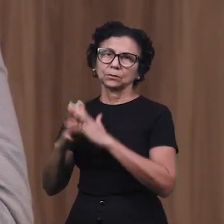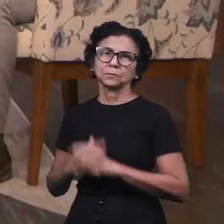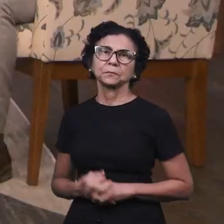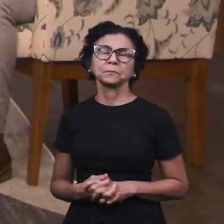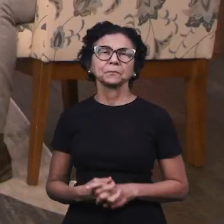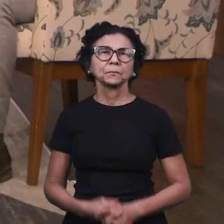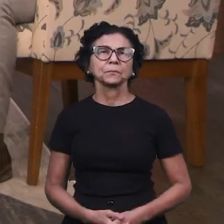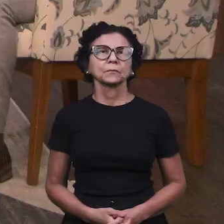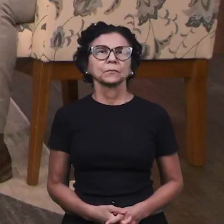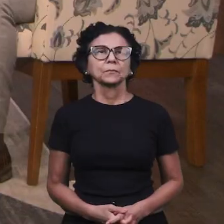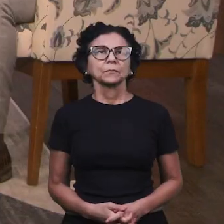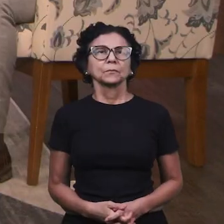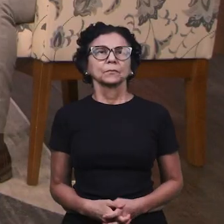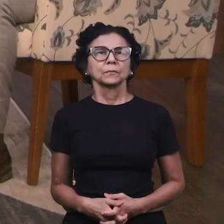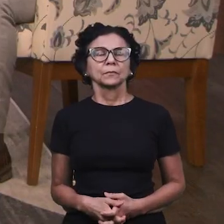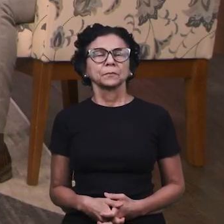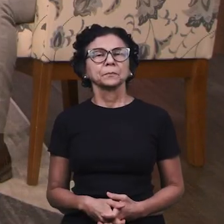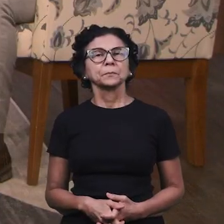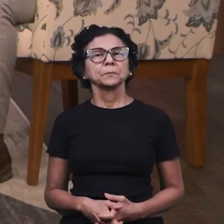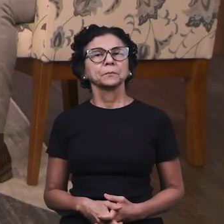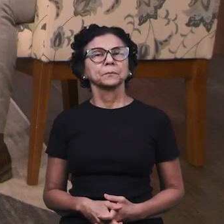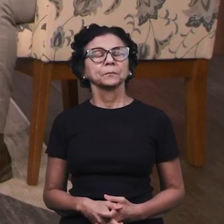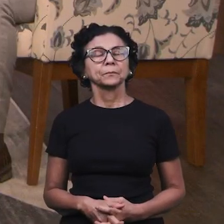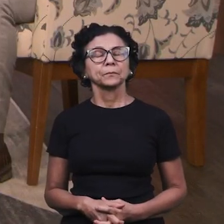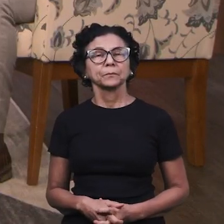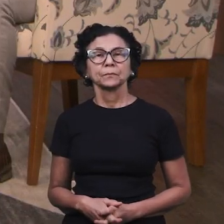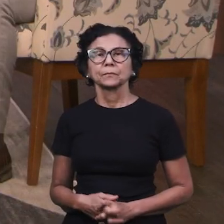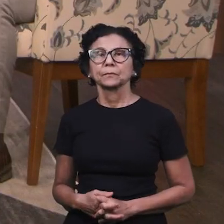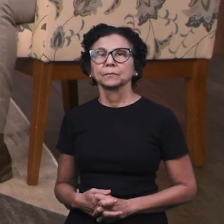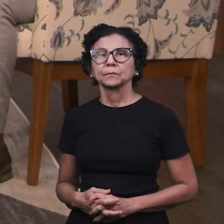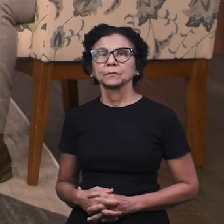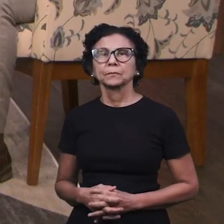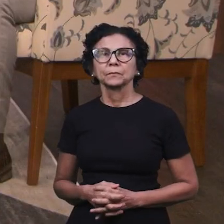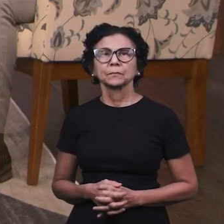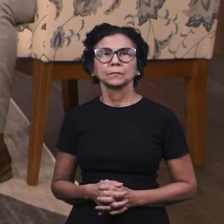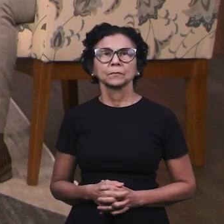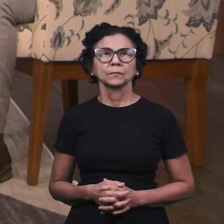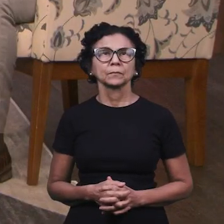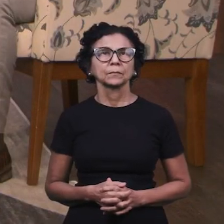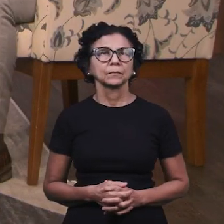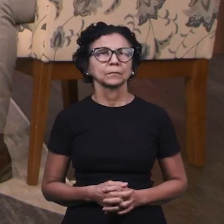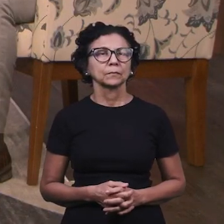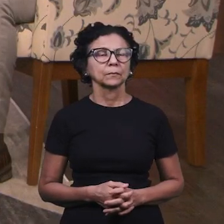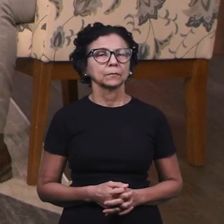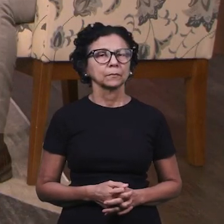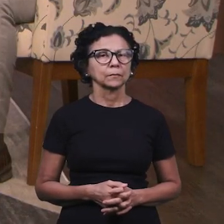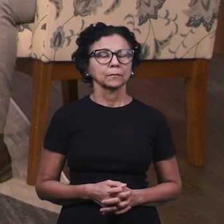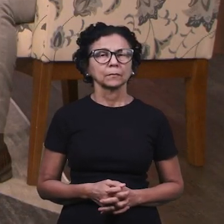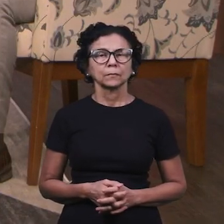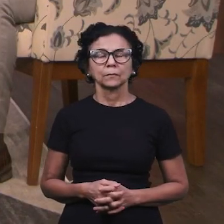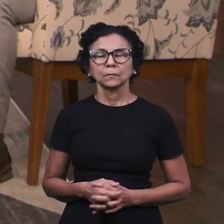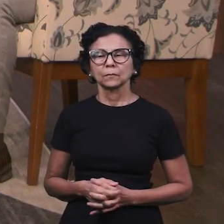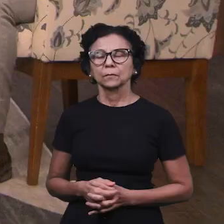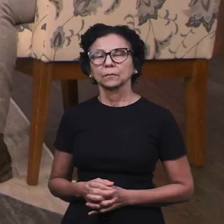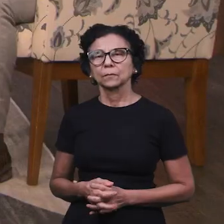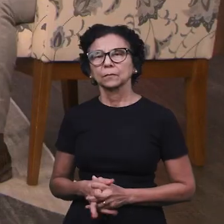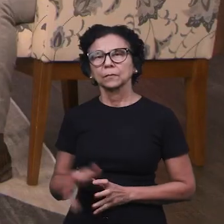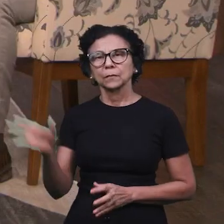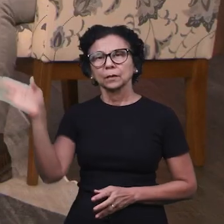Então, a forma como o Espírito Santo, pastor, ele de forma